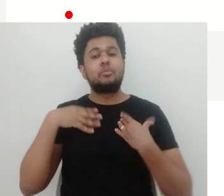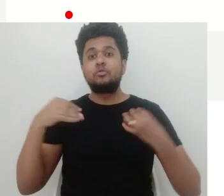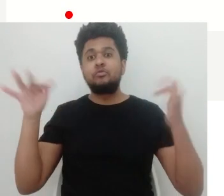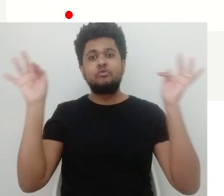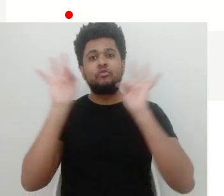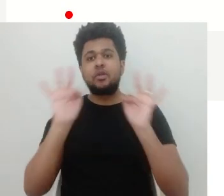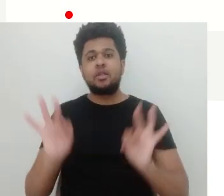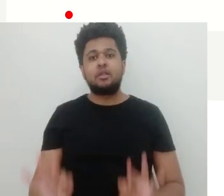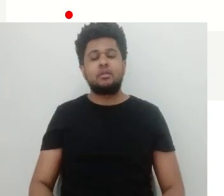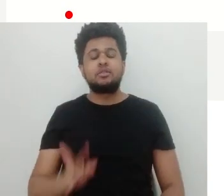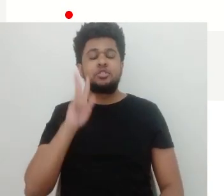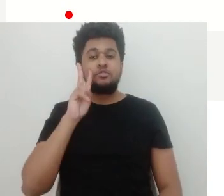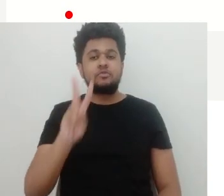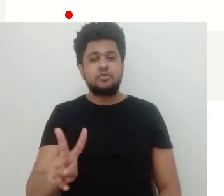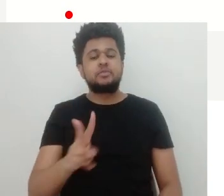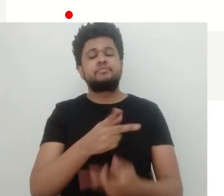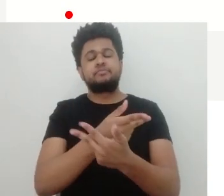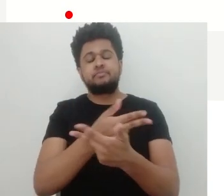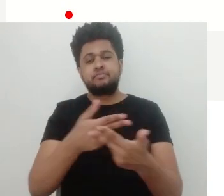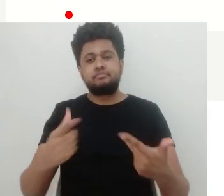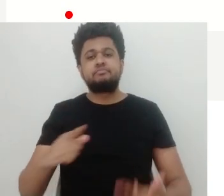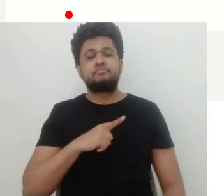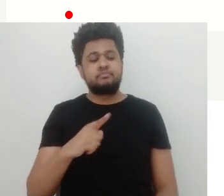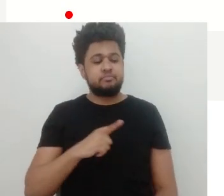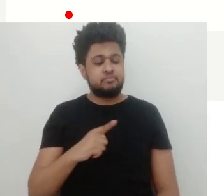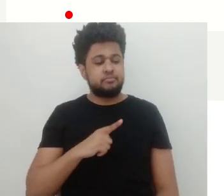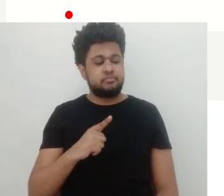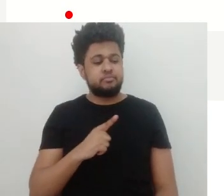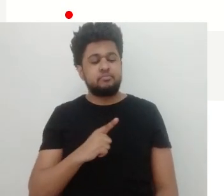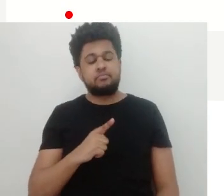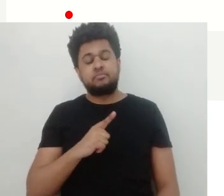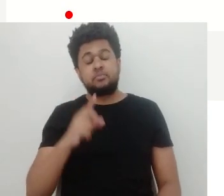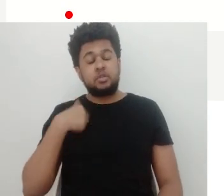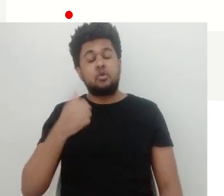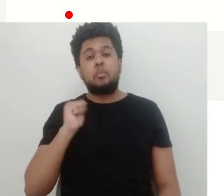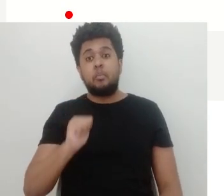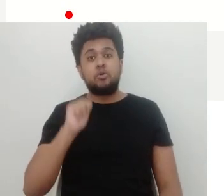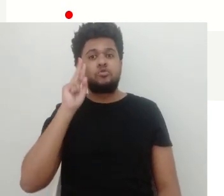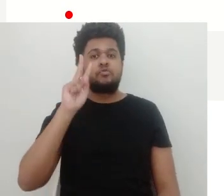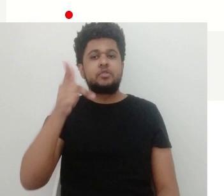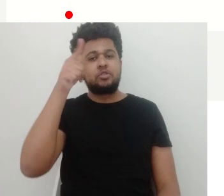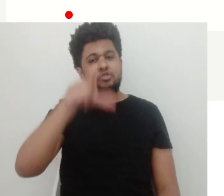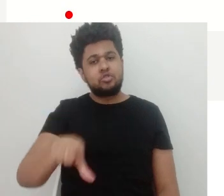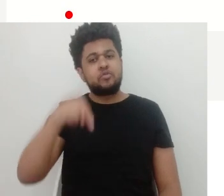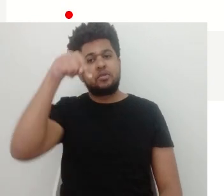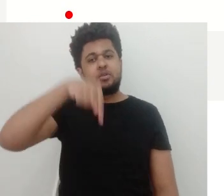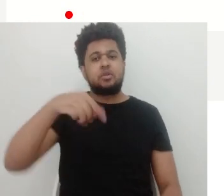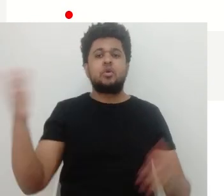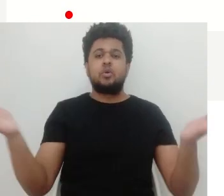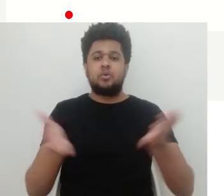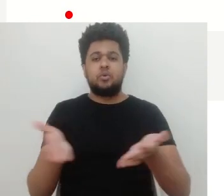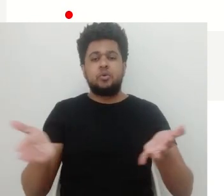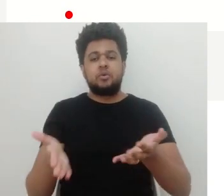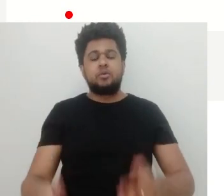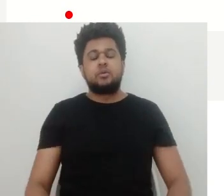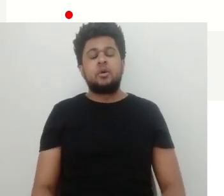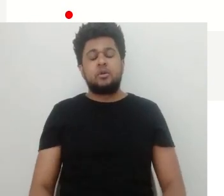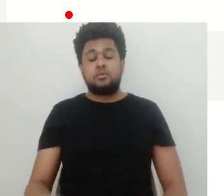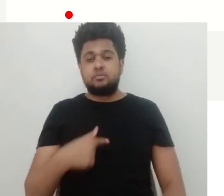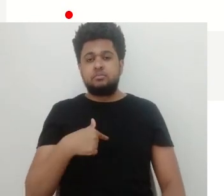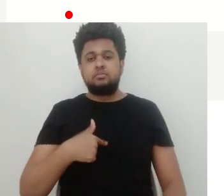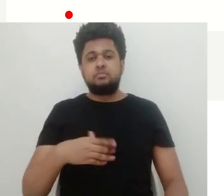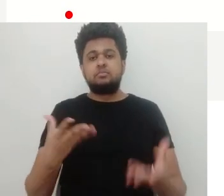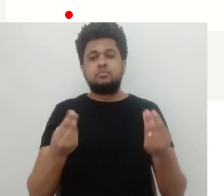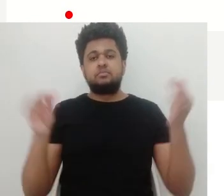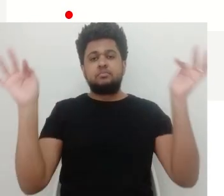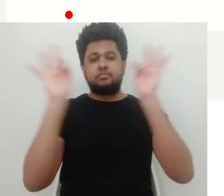feliz por ter ouvido, feliz e preocupado ao mesmo tempo, por ter ouvido a professora Mireia e o professor Eduardo falarem antes de mim. Tenho